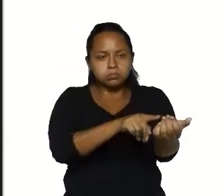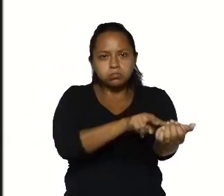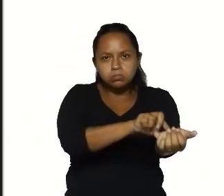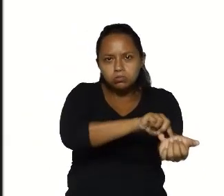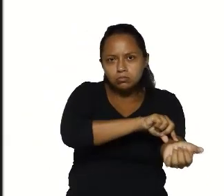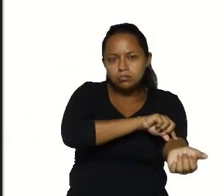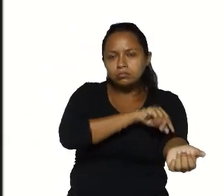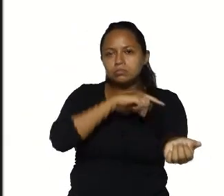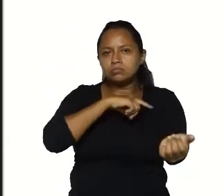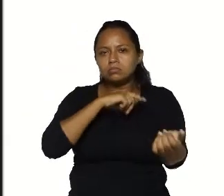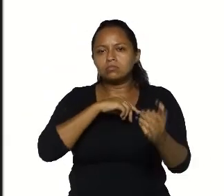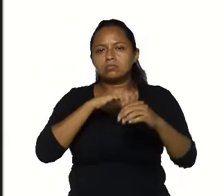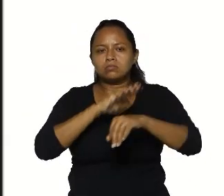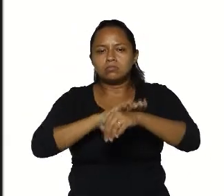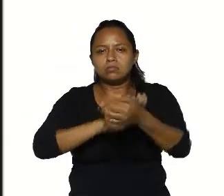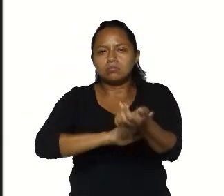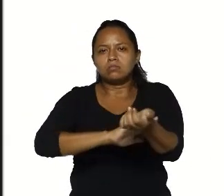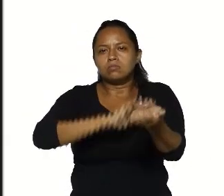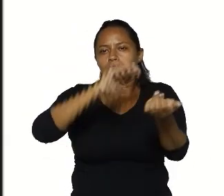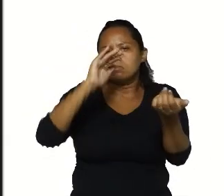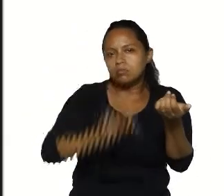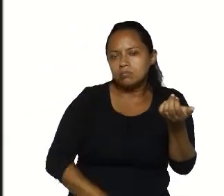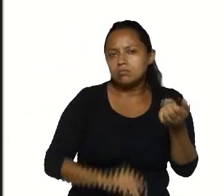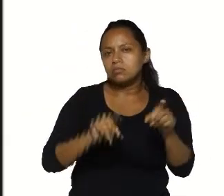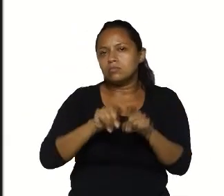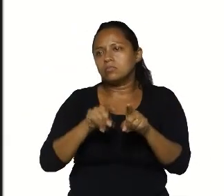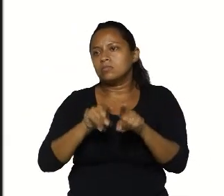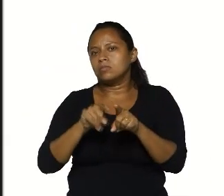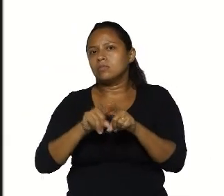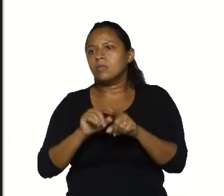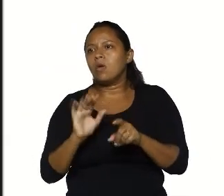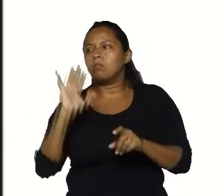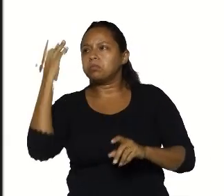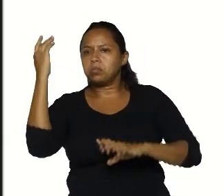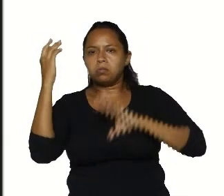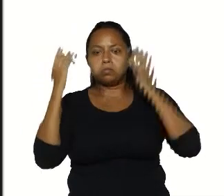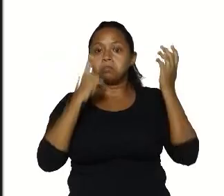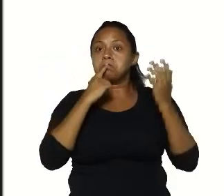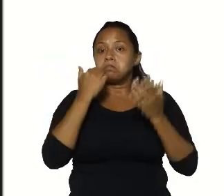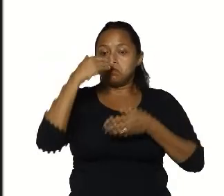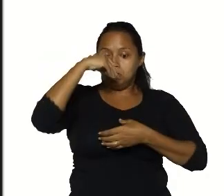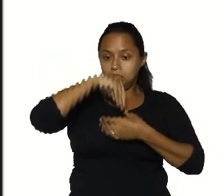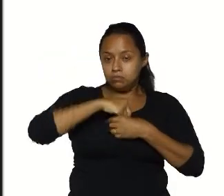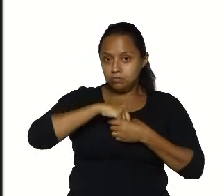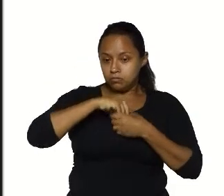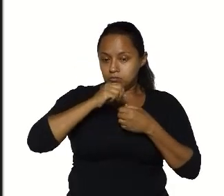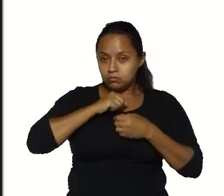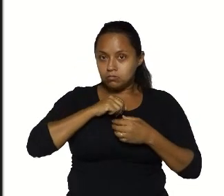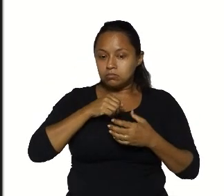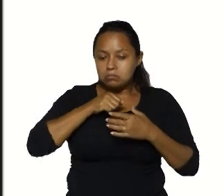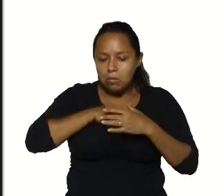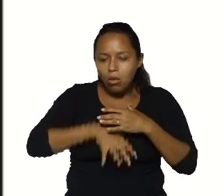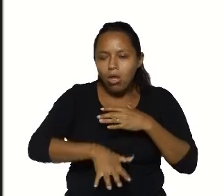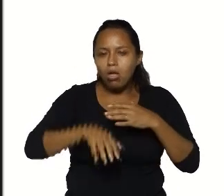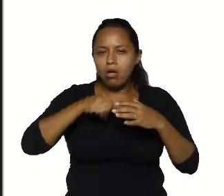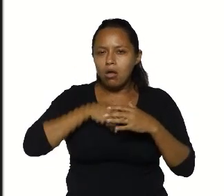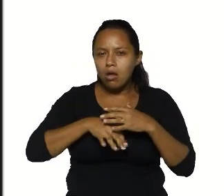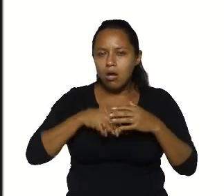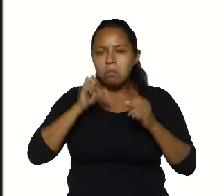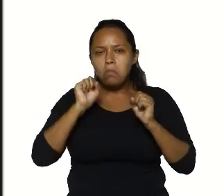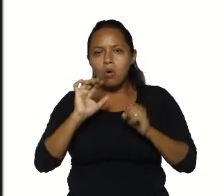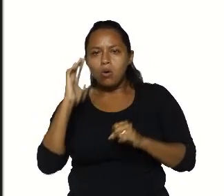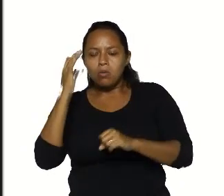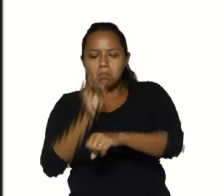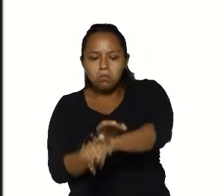vasos, queda da pressão arterial e manifestações hemorrágicas, podendo ocorrer manchas vermelhas